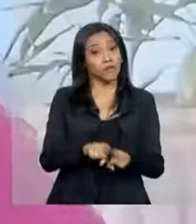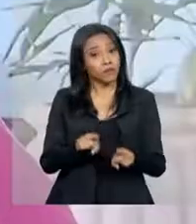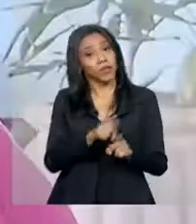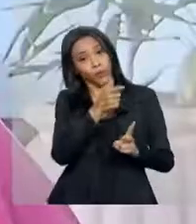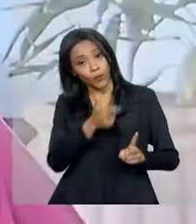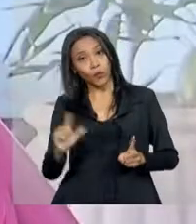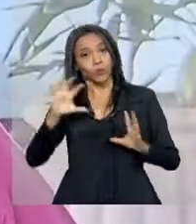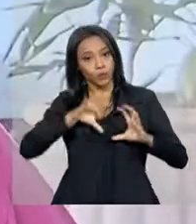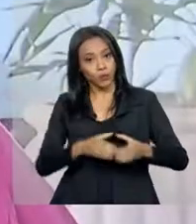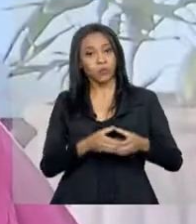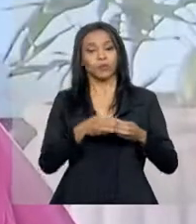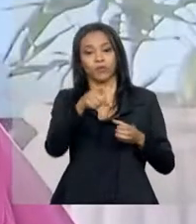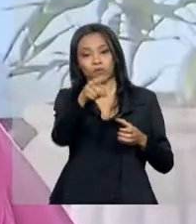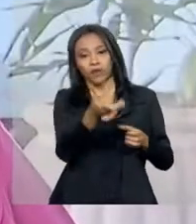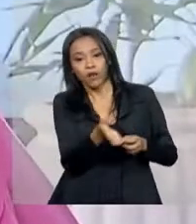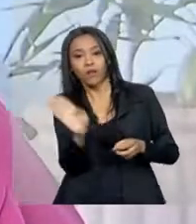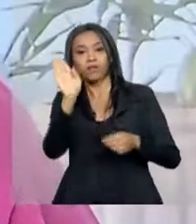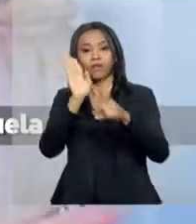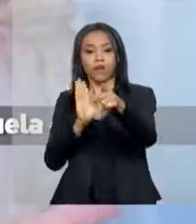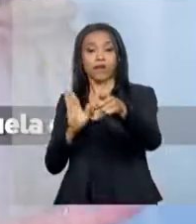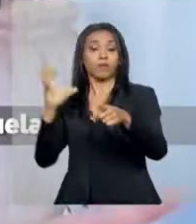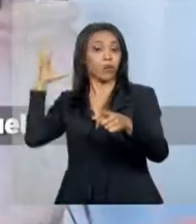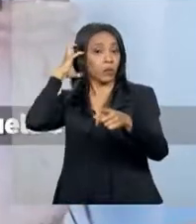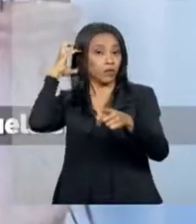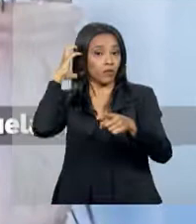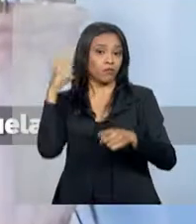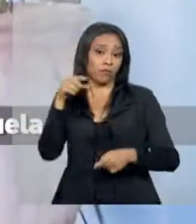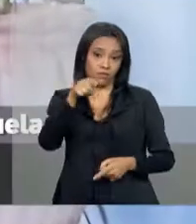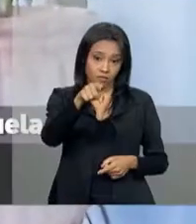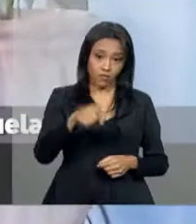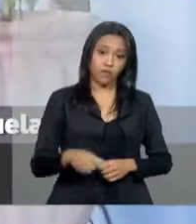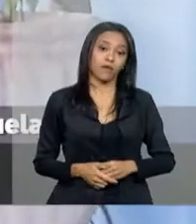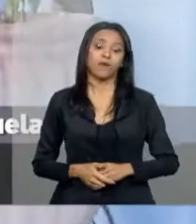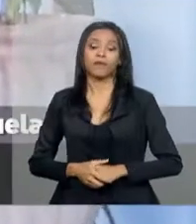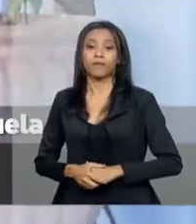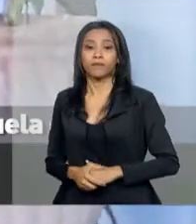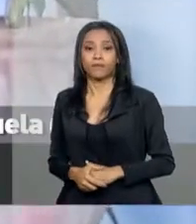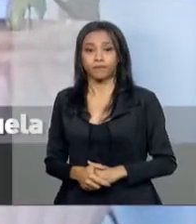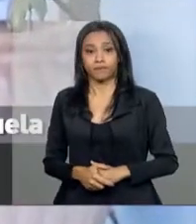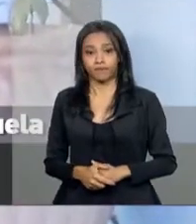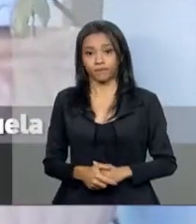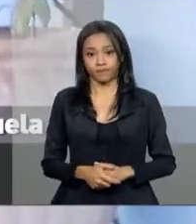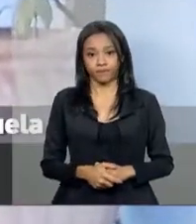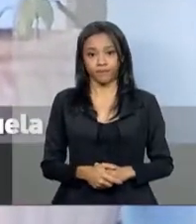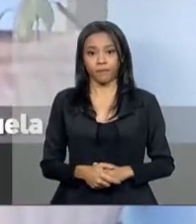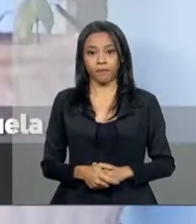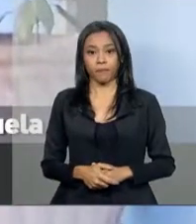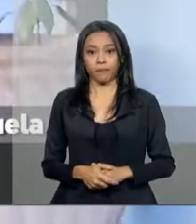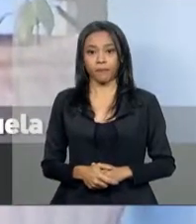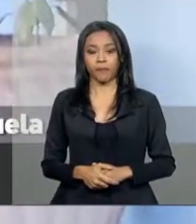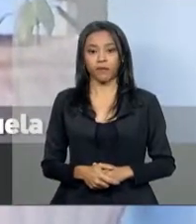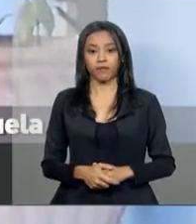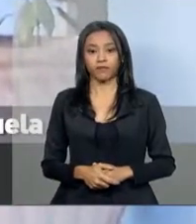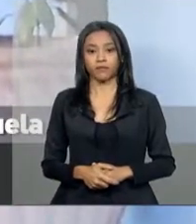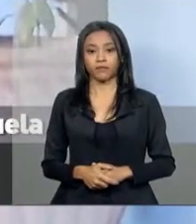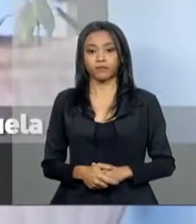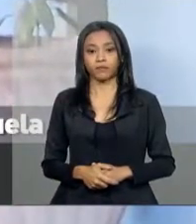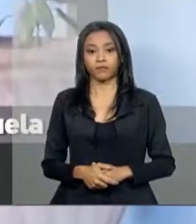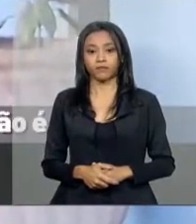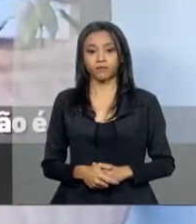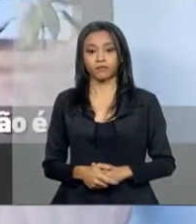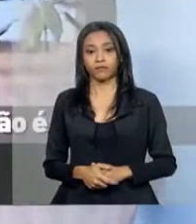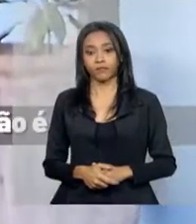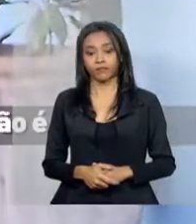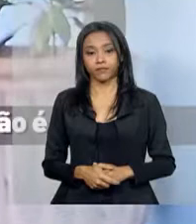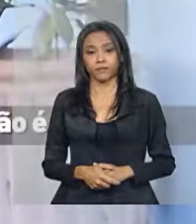etapa, Yulis foi levada para Cuiabá. Eu nunca me planteei deixar Venezuela, porque Venezuela é